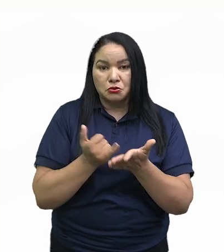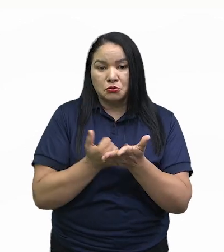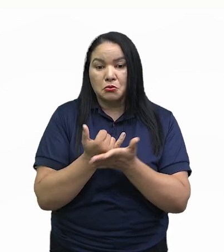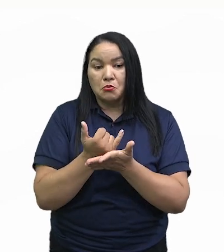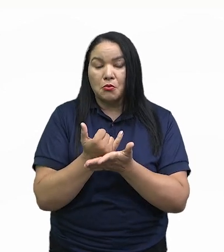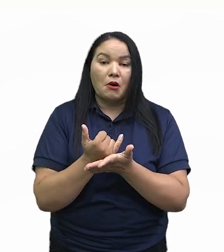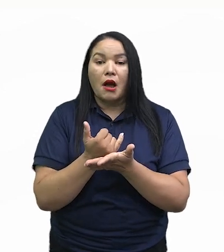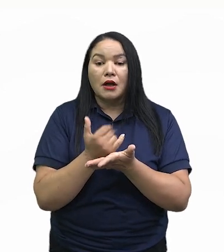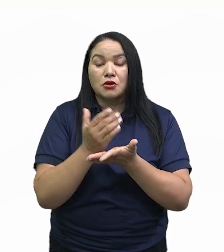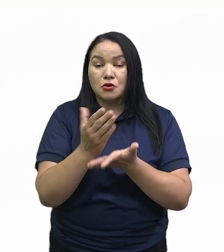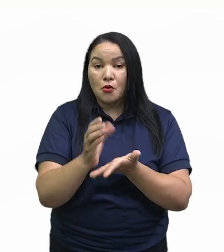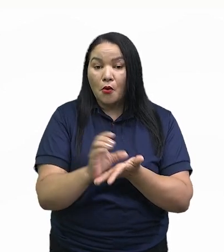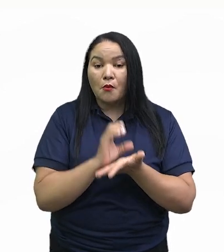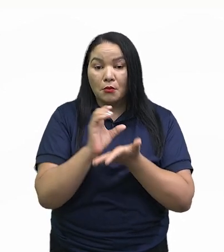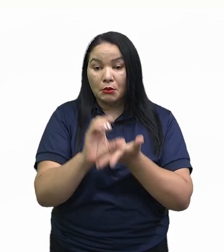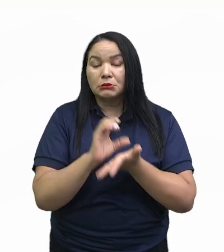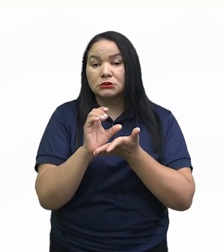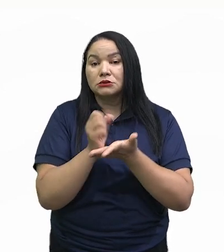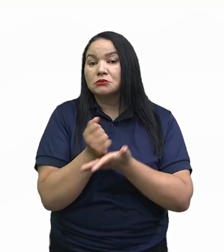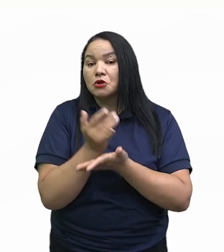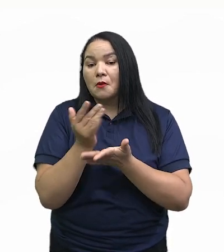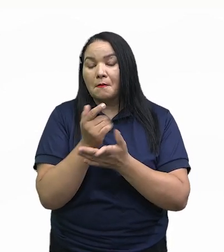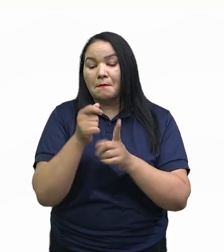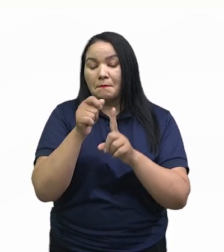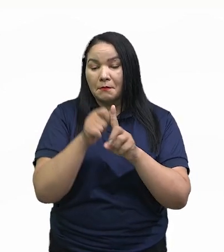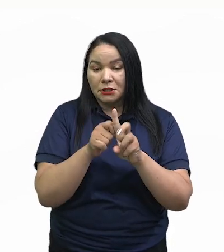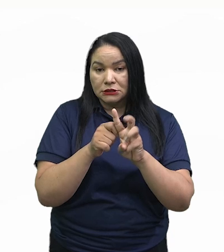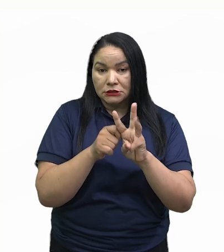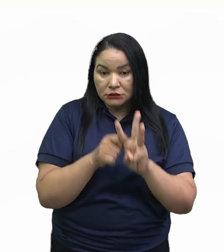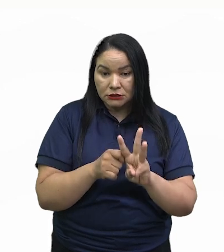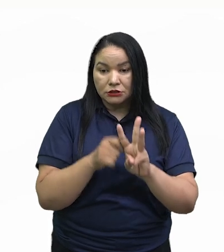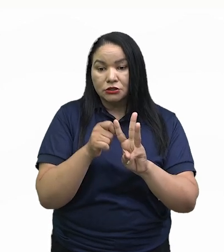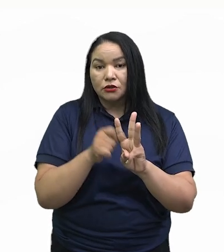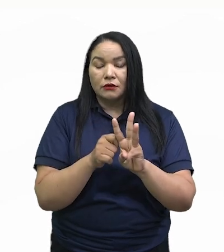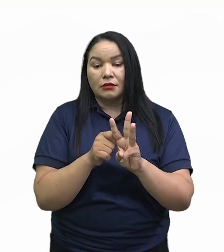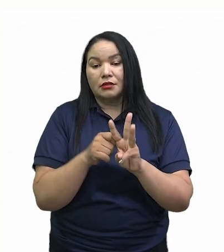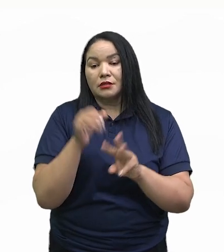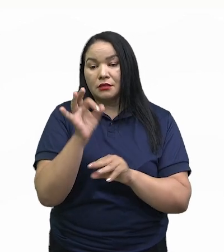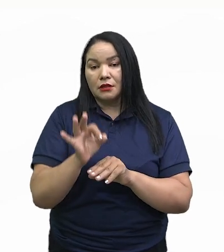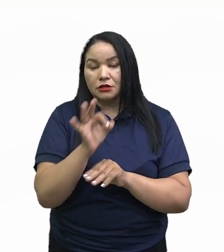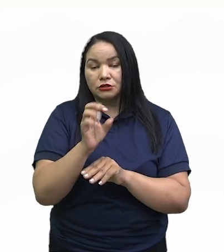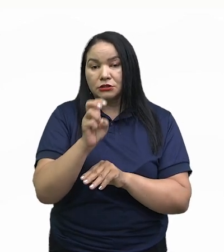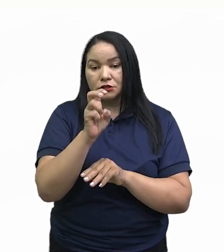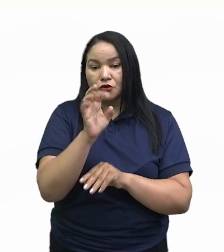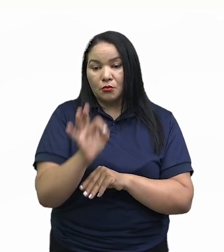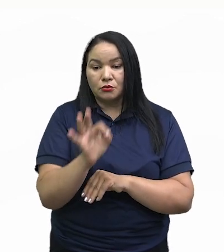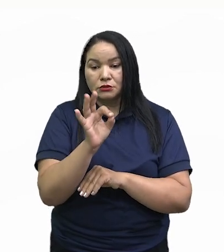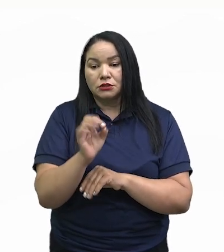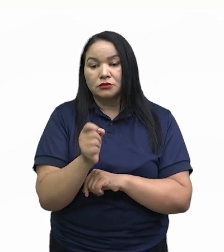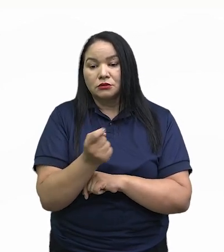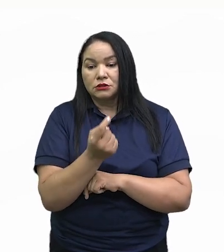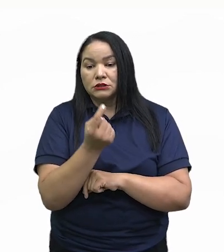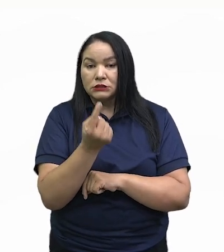serão cobrados aí ao longo dos 3 meses, sendo a taxa de 5%, será ali de